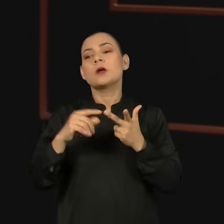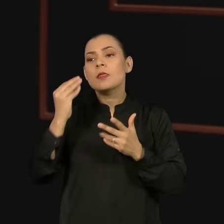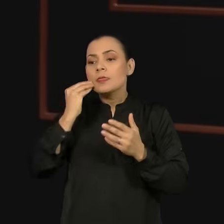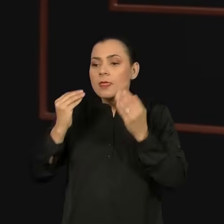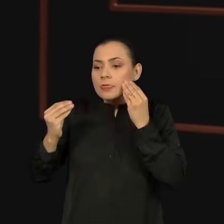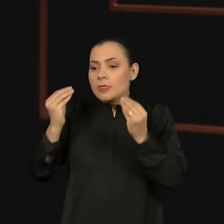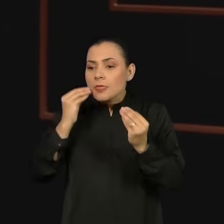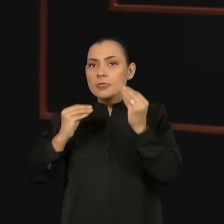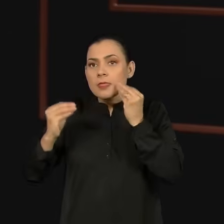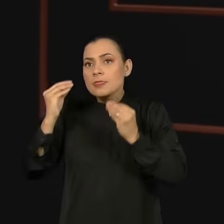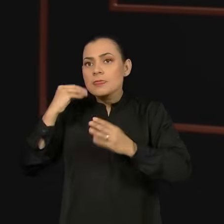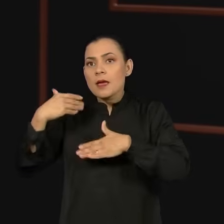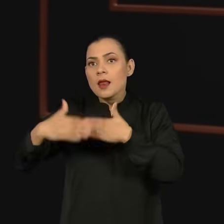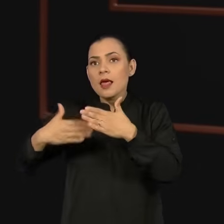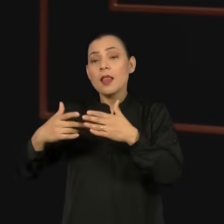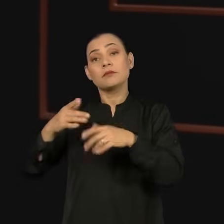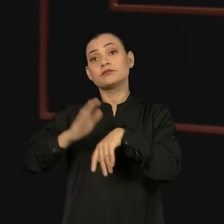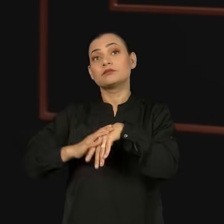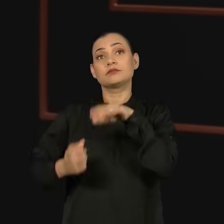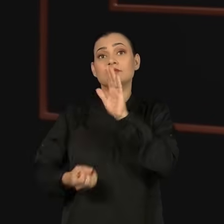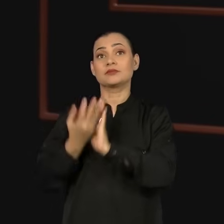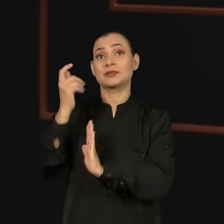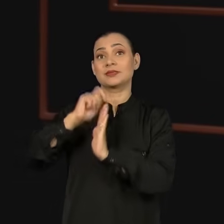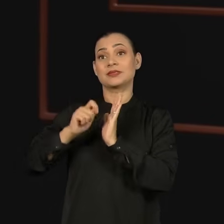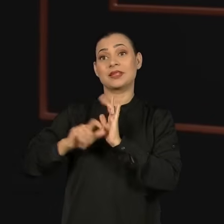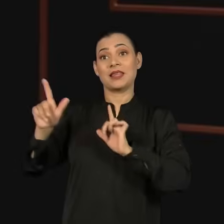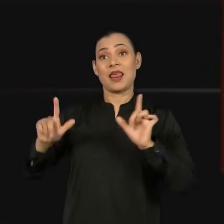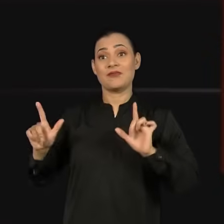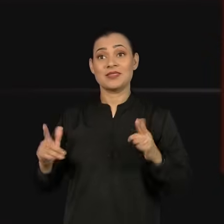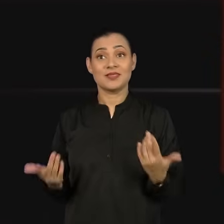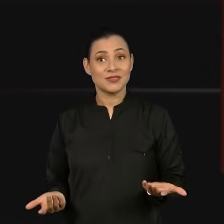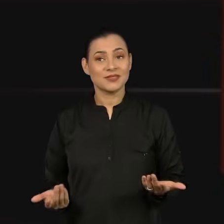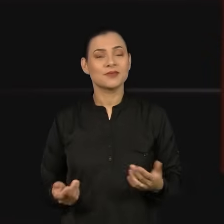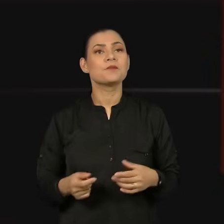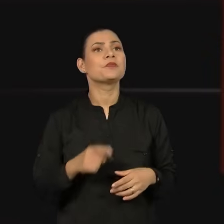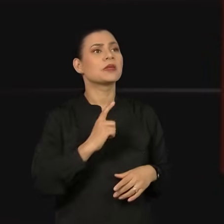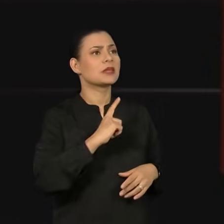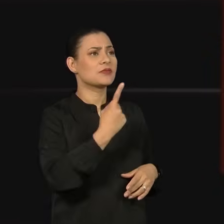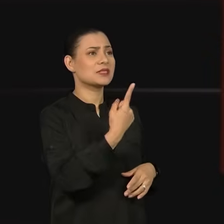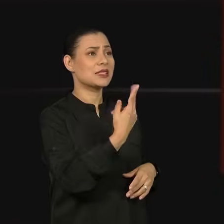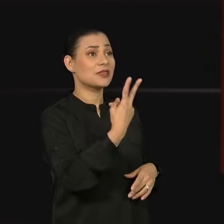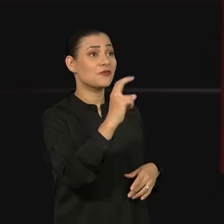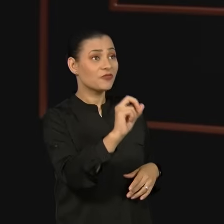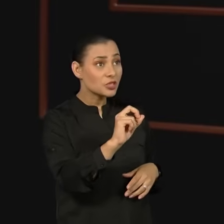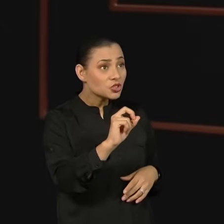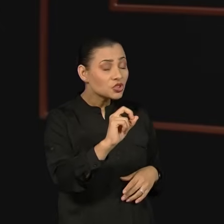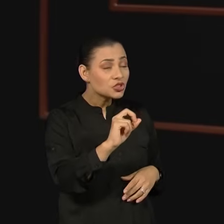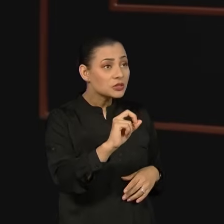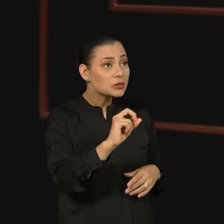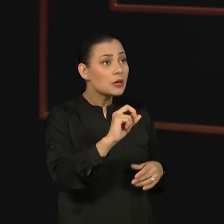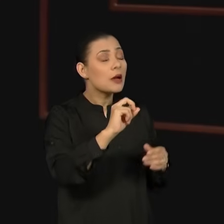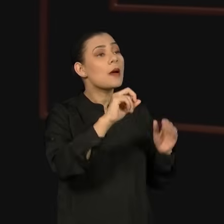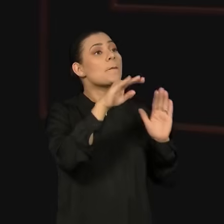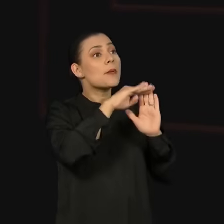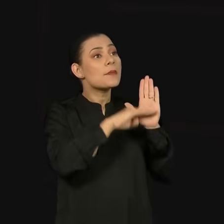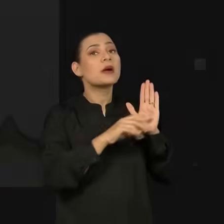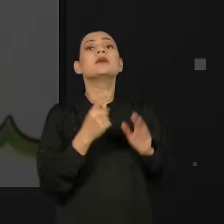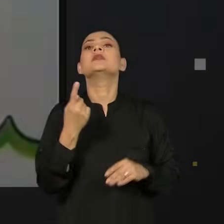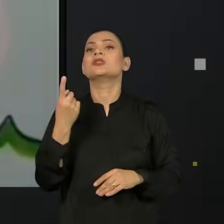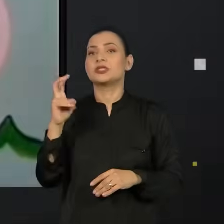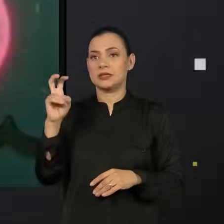e virei roteirista de televisão. Né? E é verdade que foram 120 episódios? 120, de 15